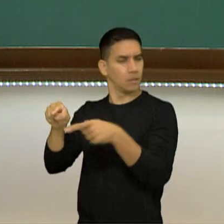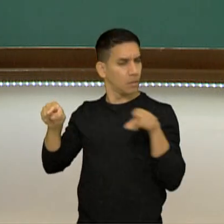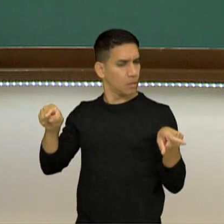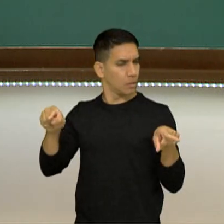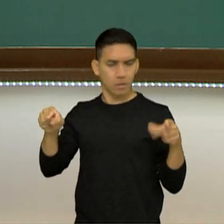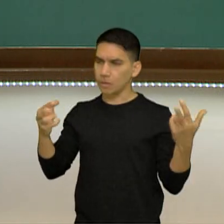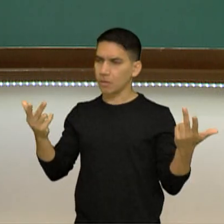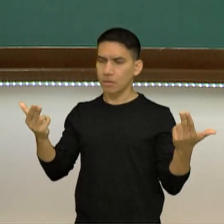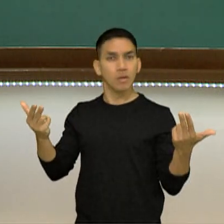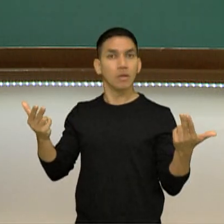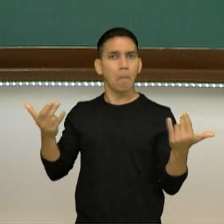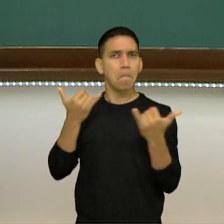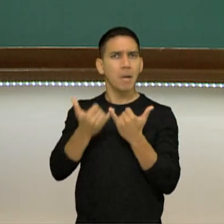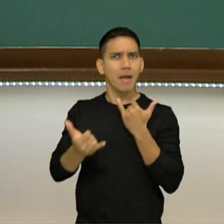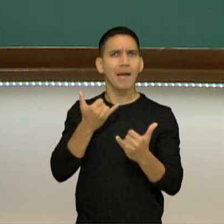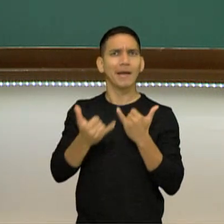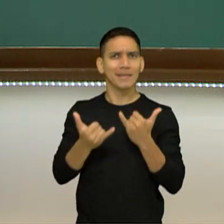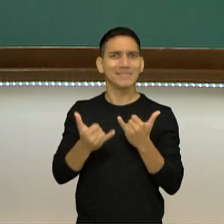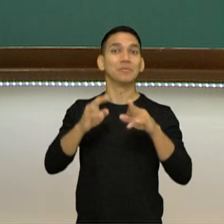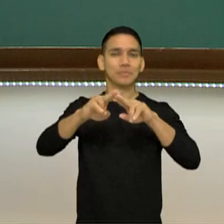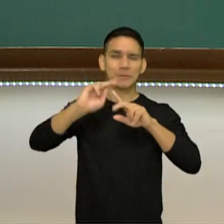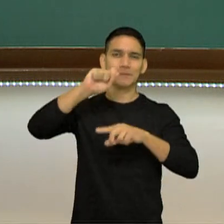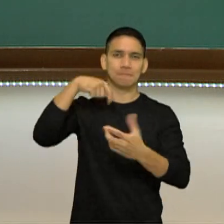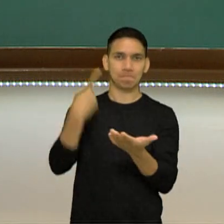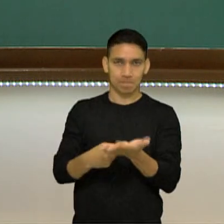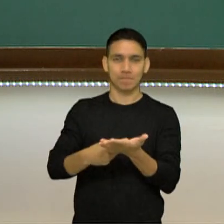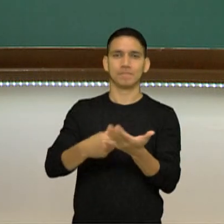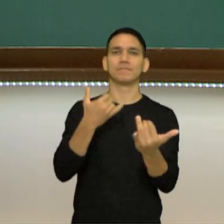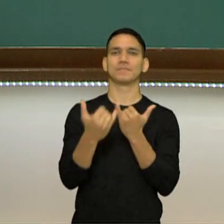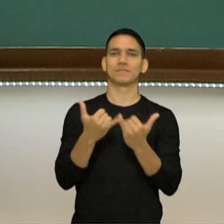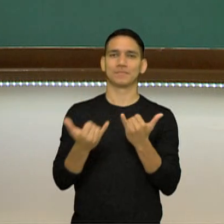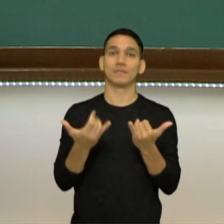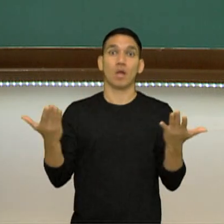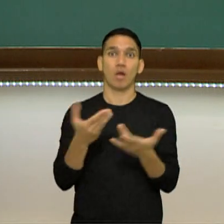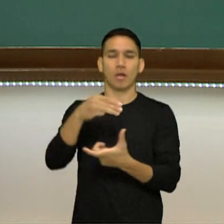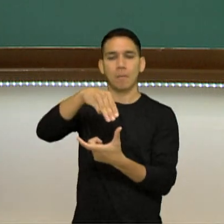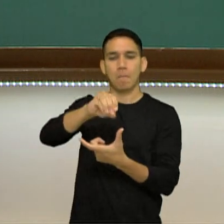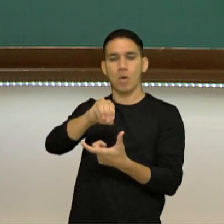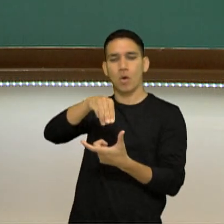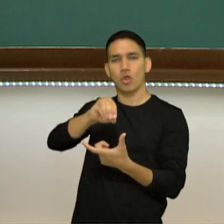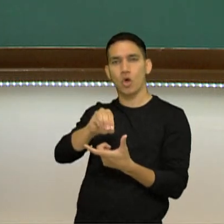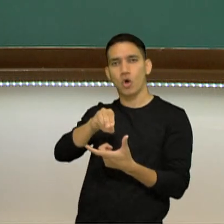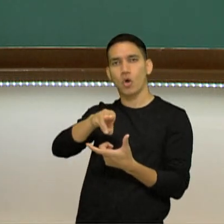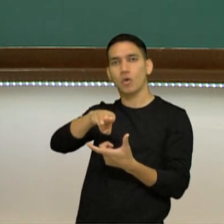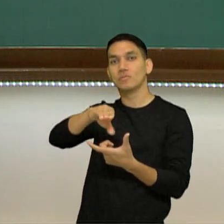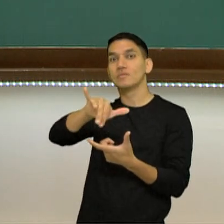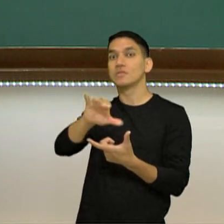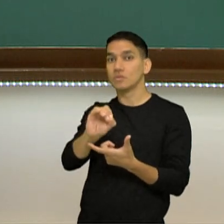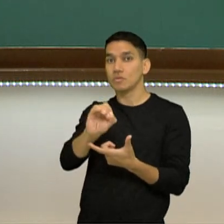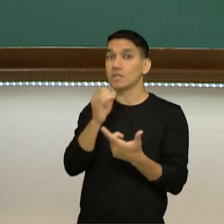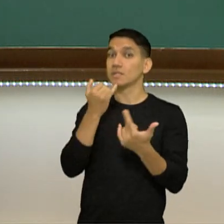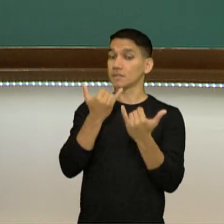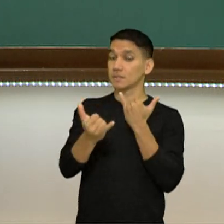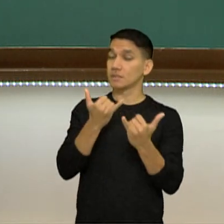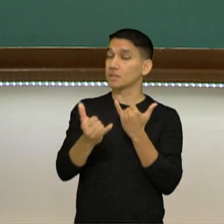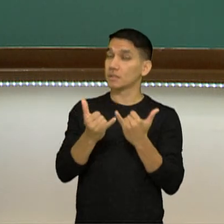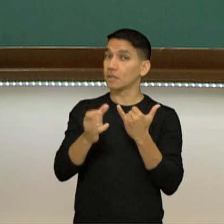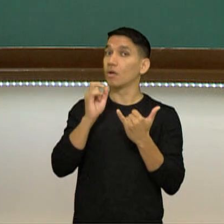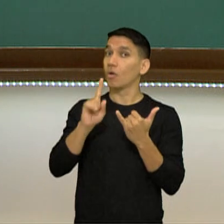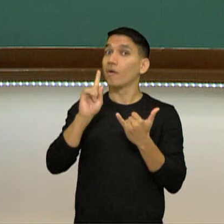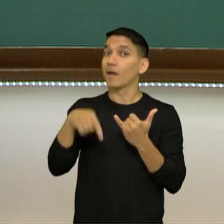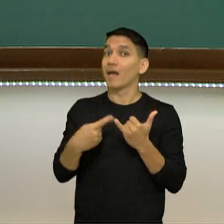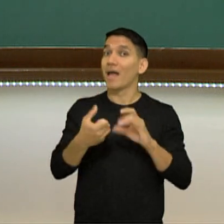correspondência, tá? Então, semelhança, grosseiramente falando, seria o quê? Alguma coisa